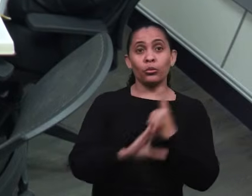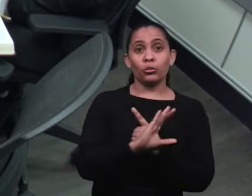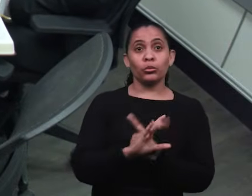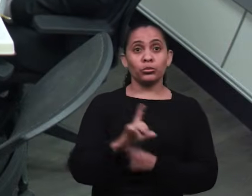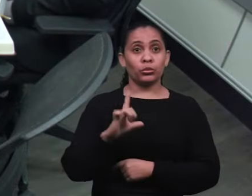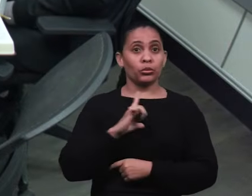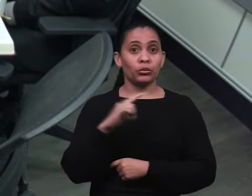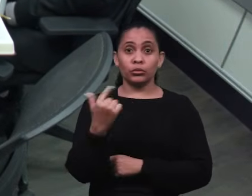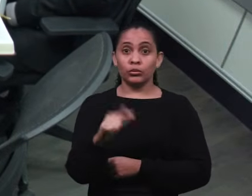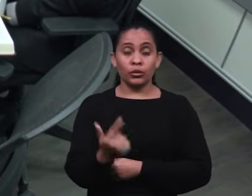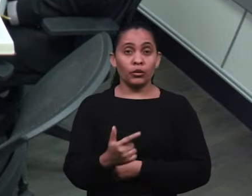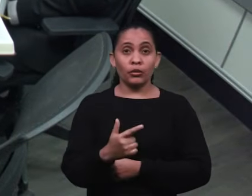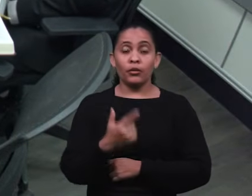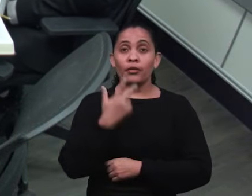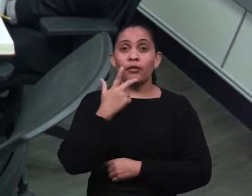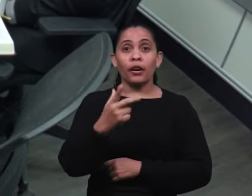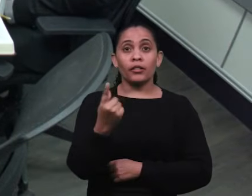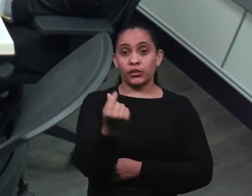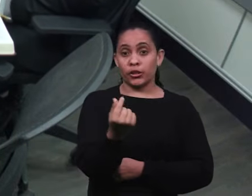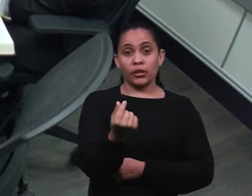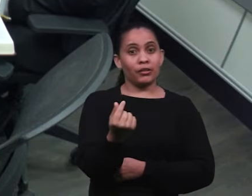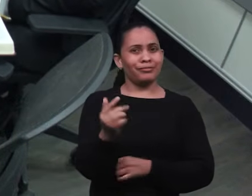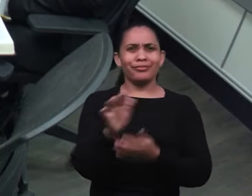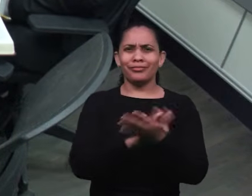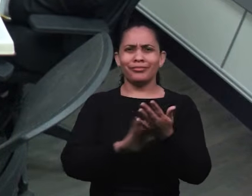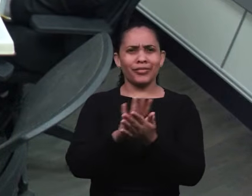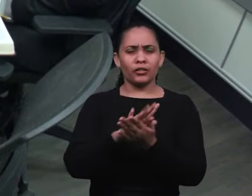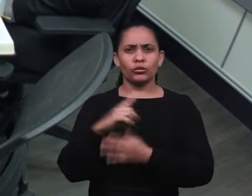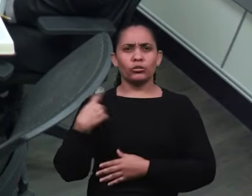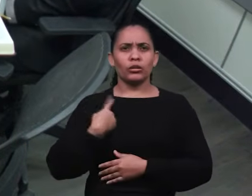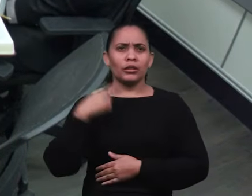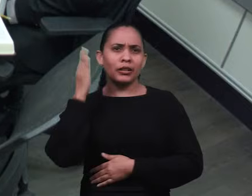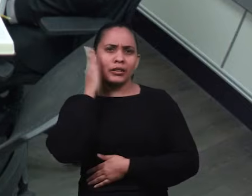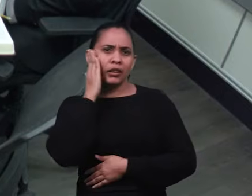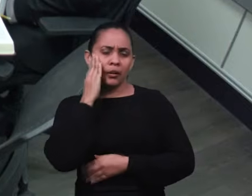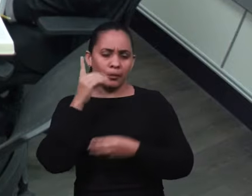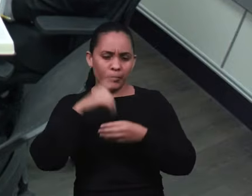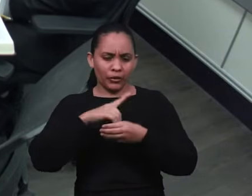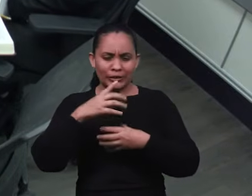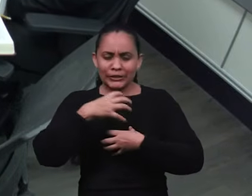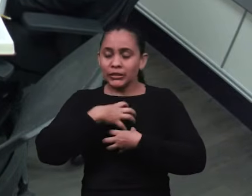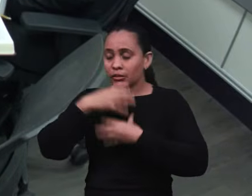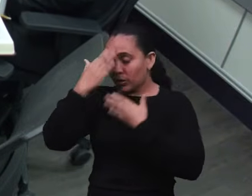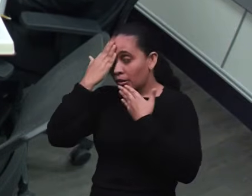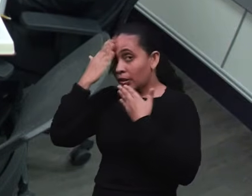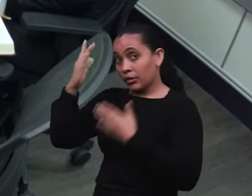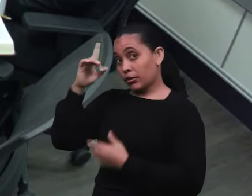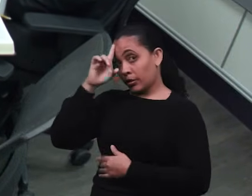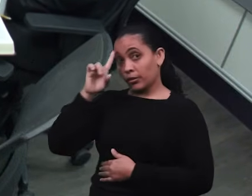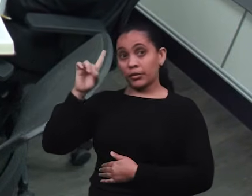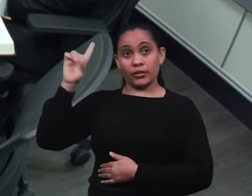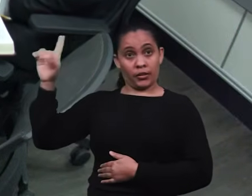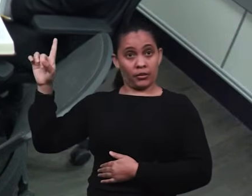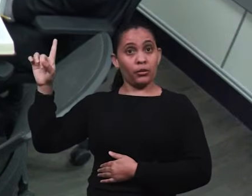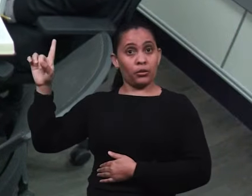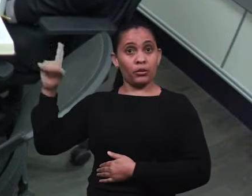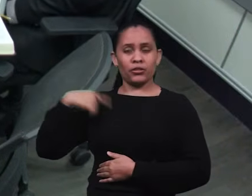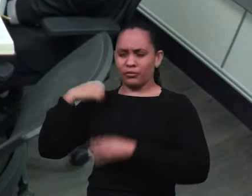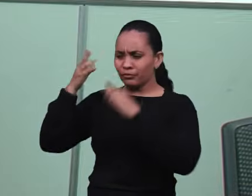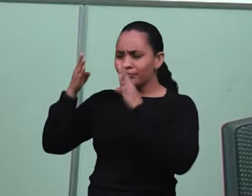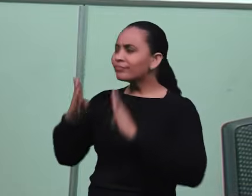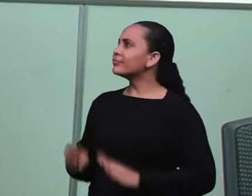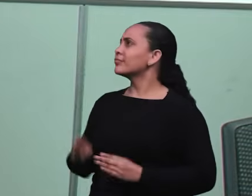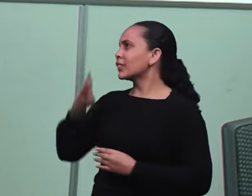cultos nós não temos nem menção a isso. Por quê? Porque nós entendemos que o dízimo é a nossa gratidão, né? A nossa expressão